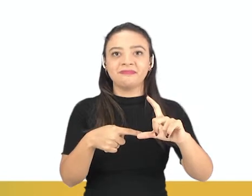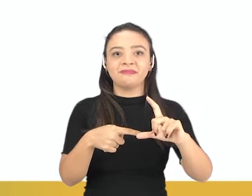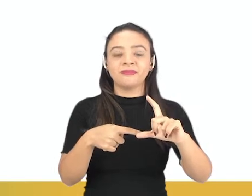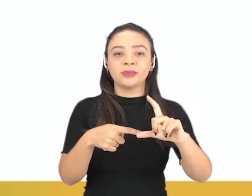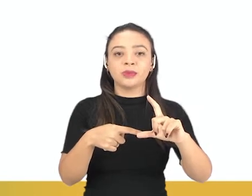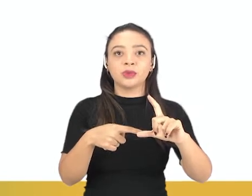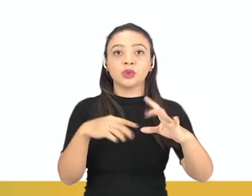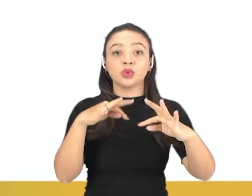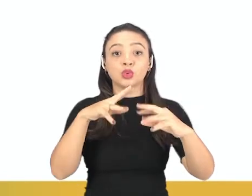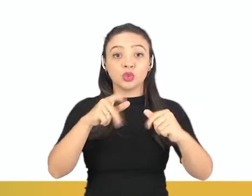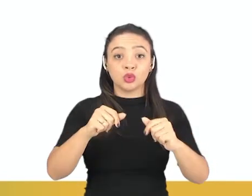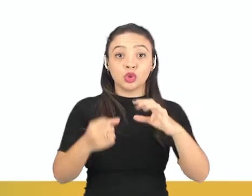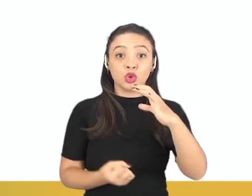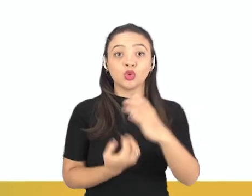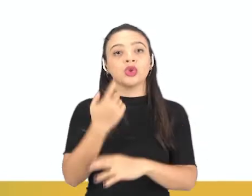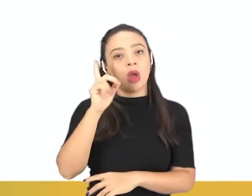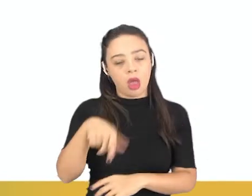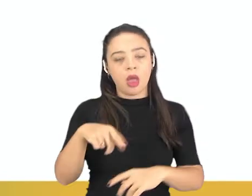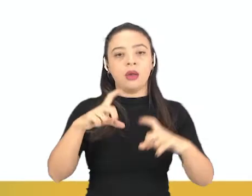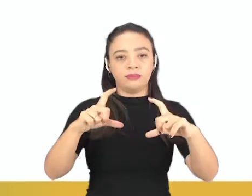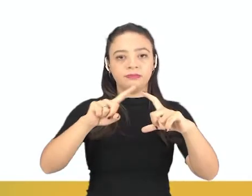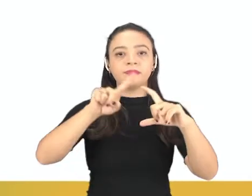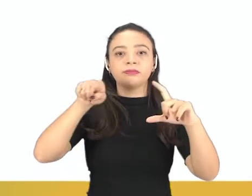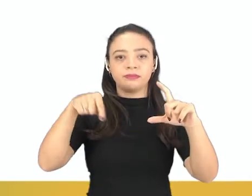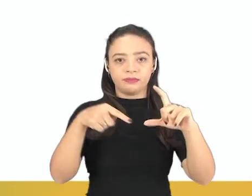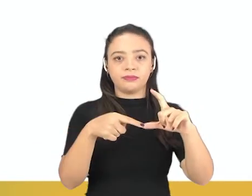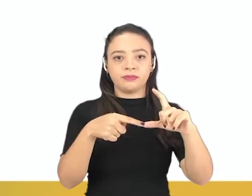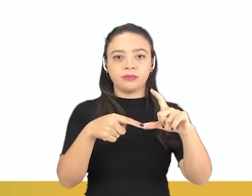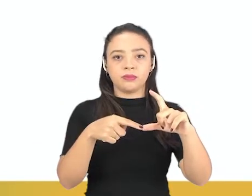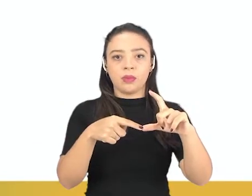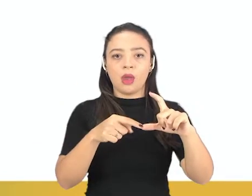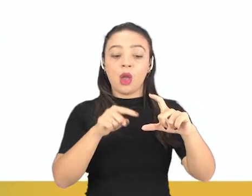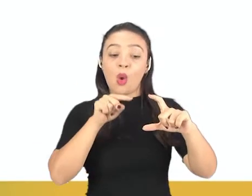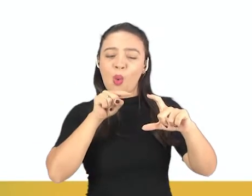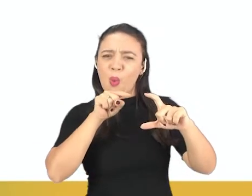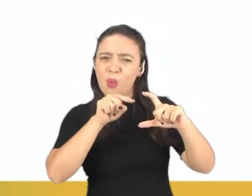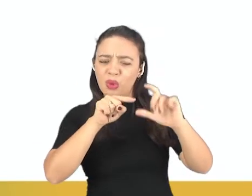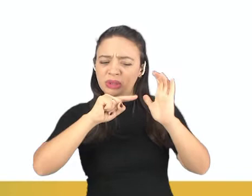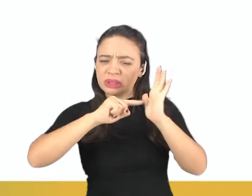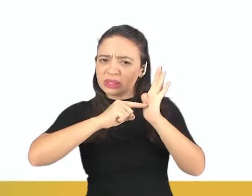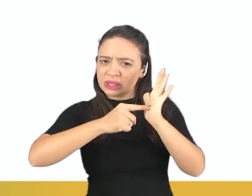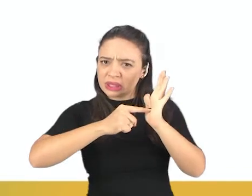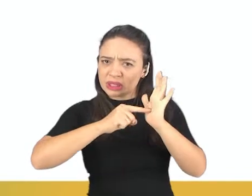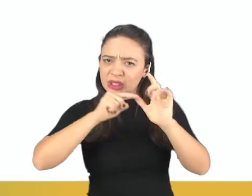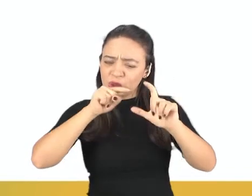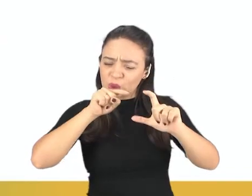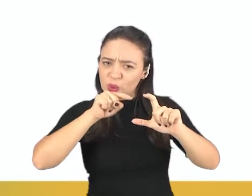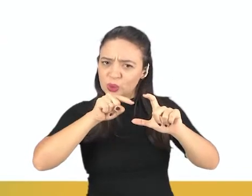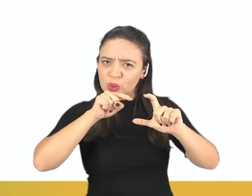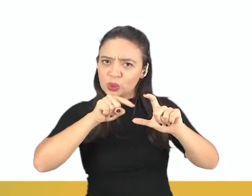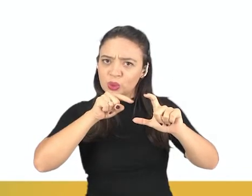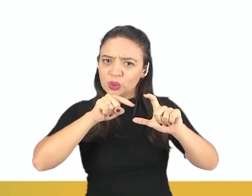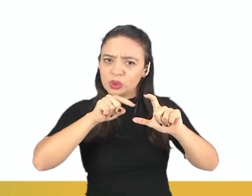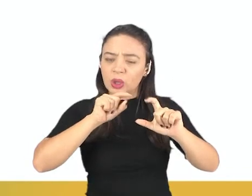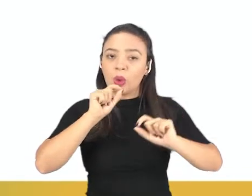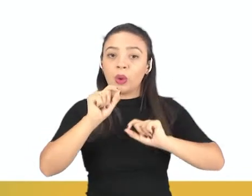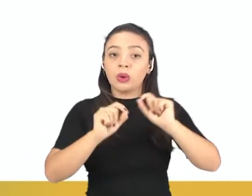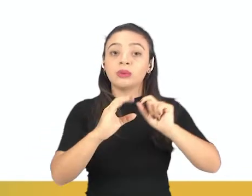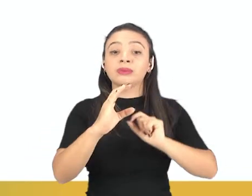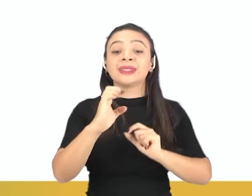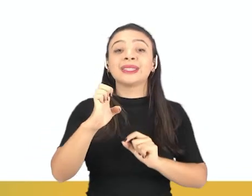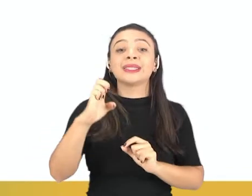linha formada é a circunferência o ponto em que a ponta seca se encontra é o chamado